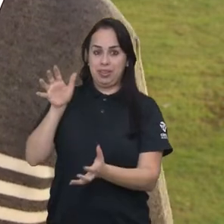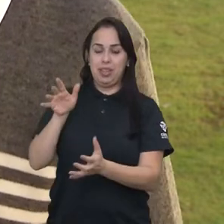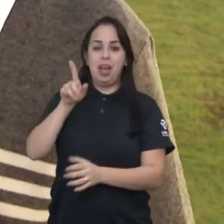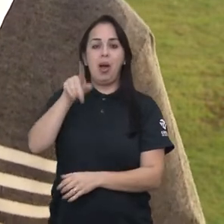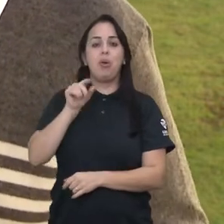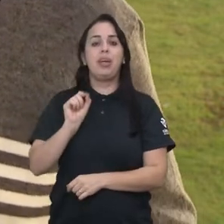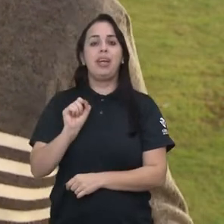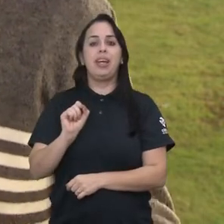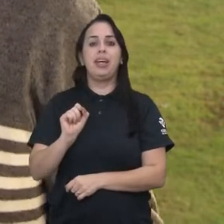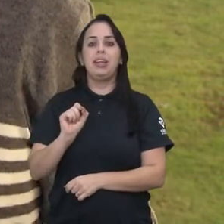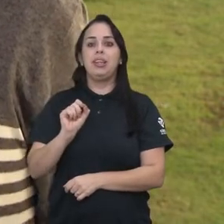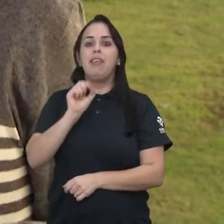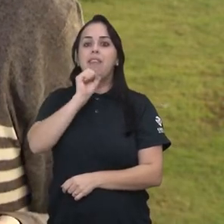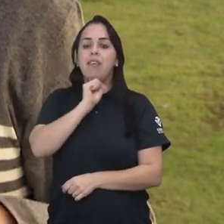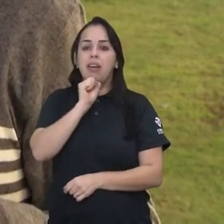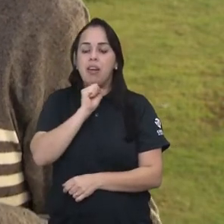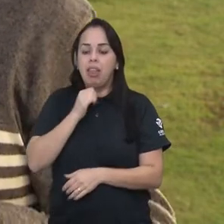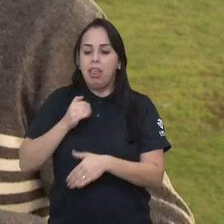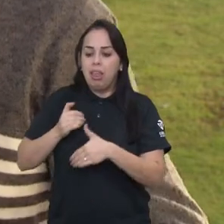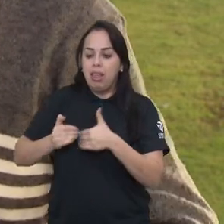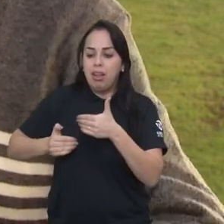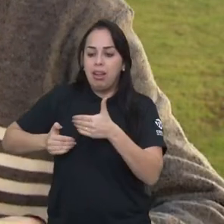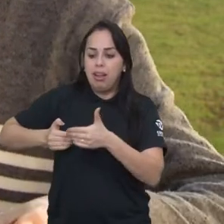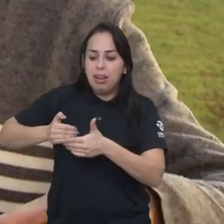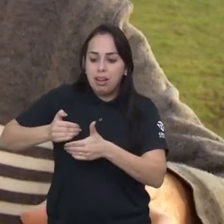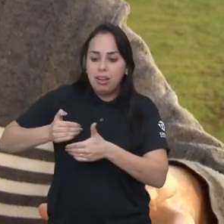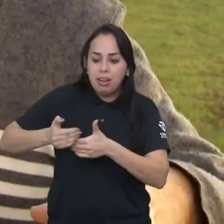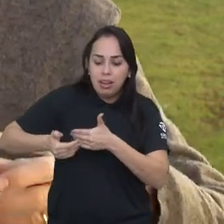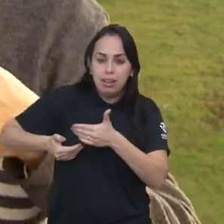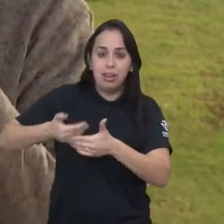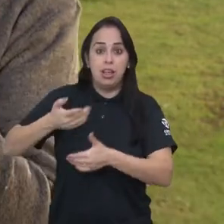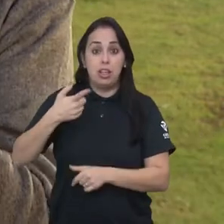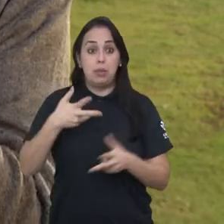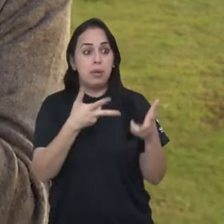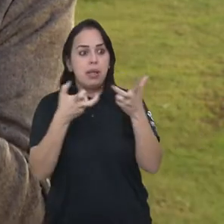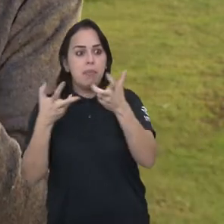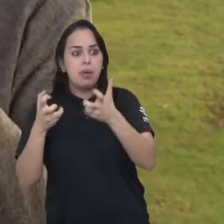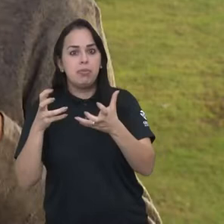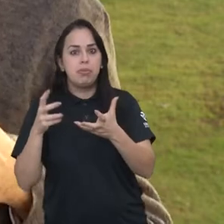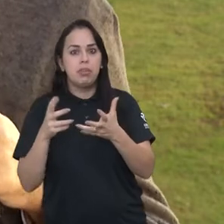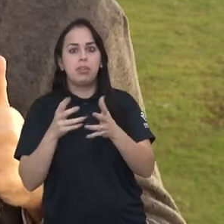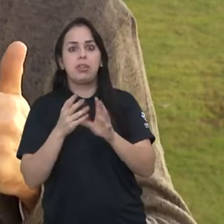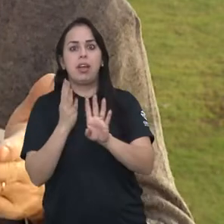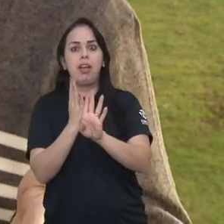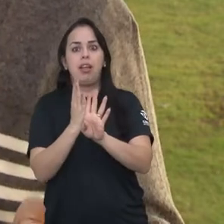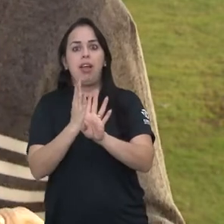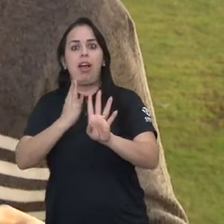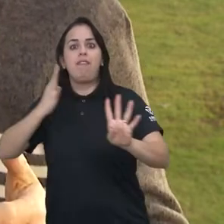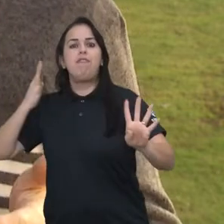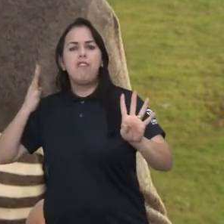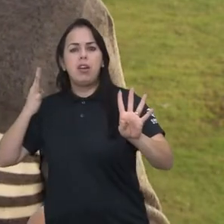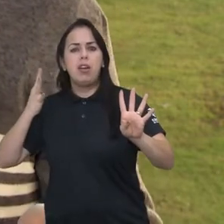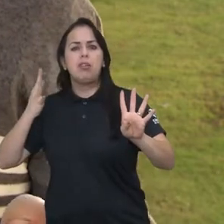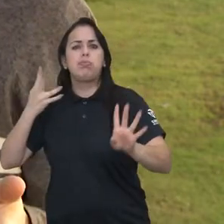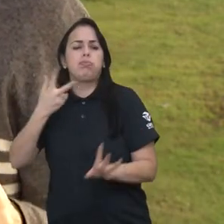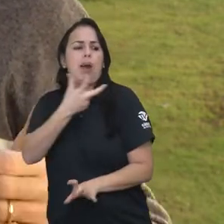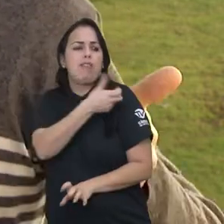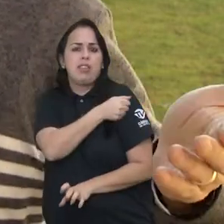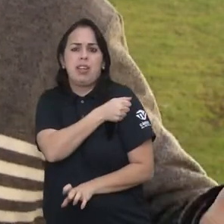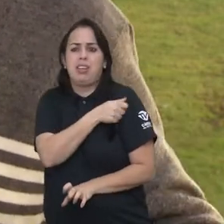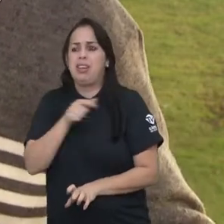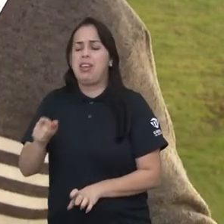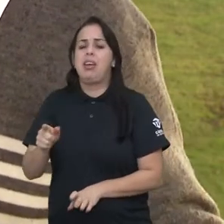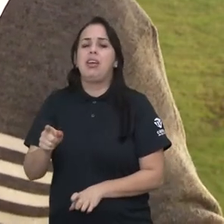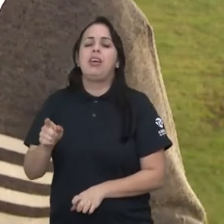envelhecimento ativo né percebemos né nessa nesse novo mundo da pandemia as filas para vacinação muitos